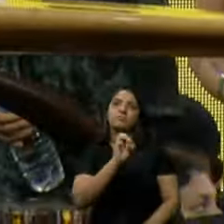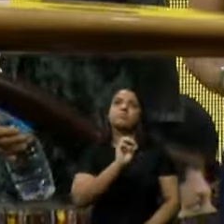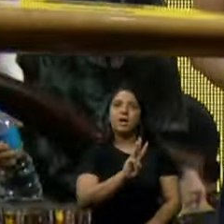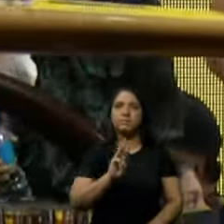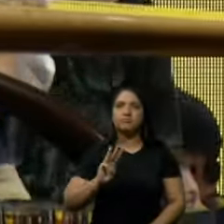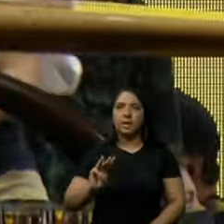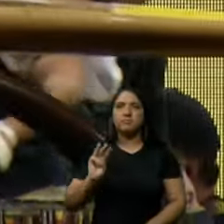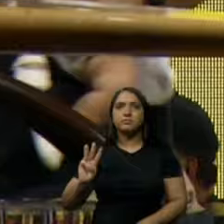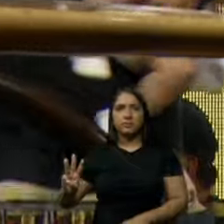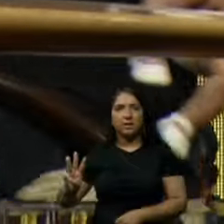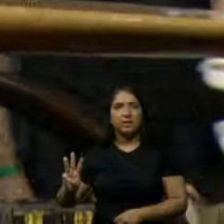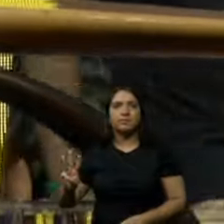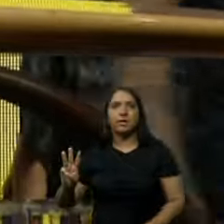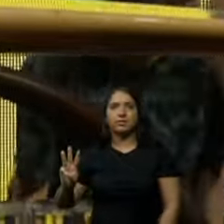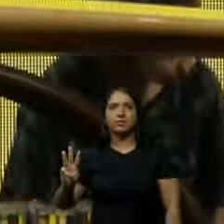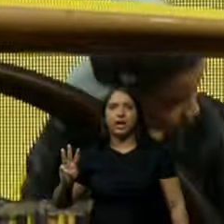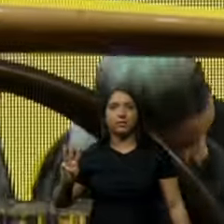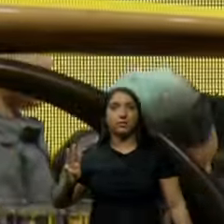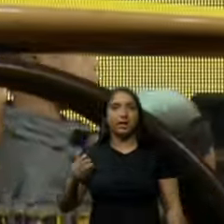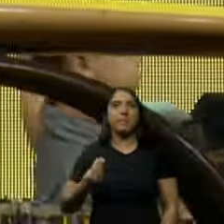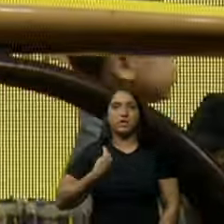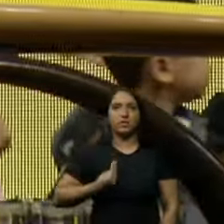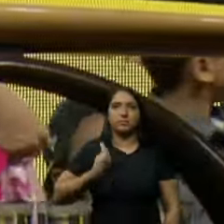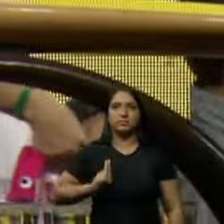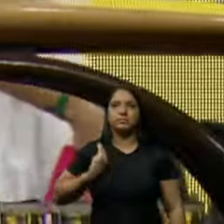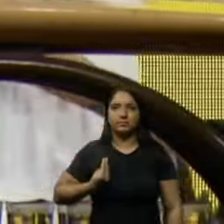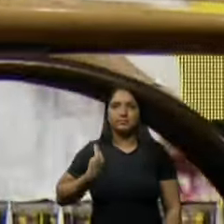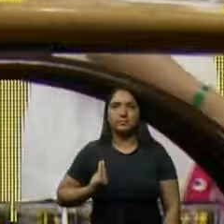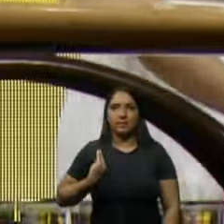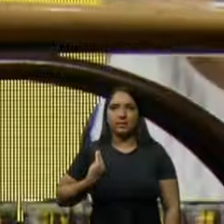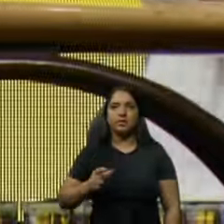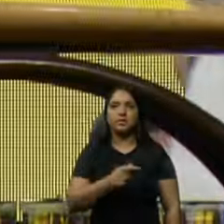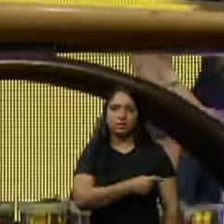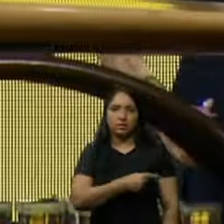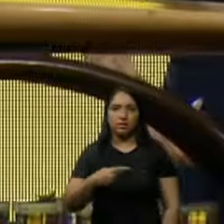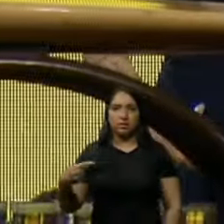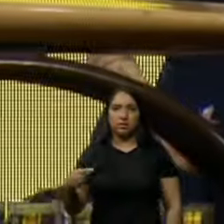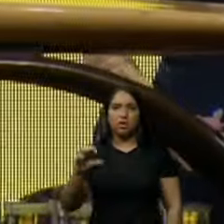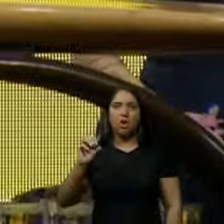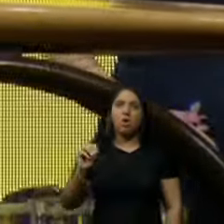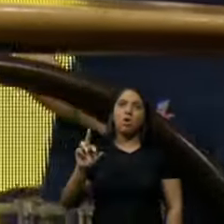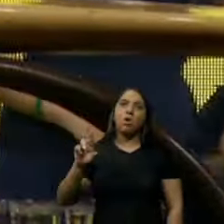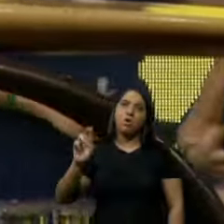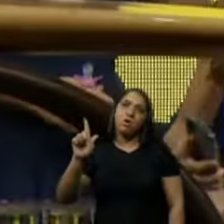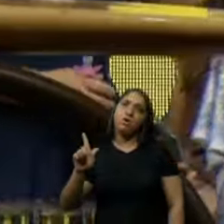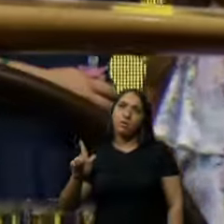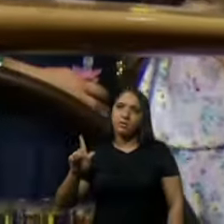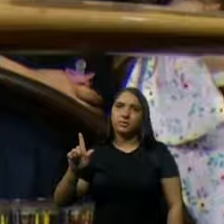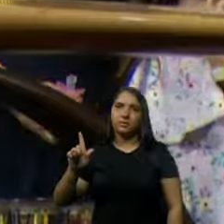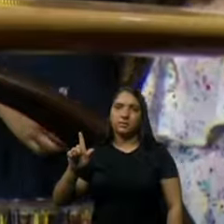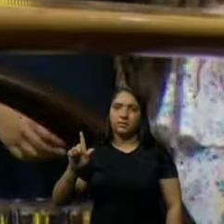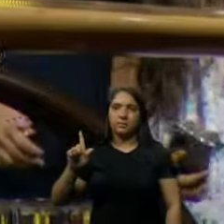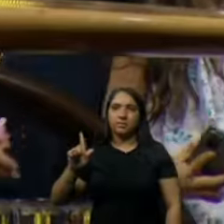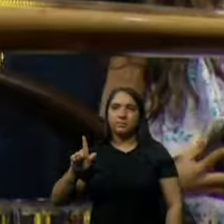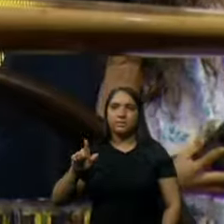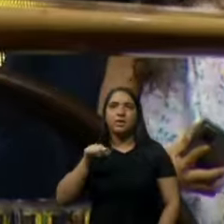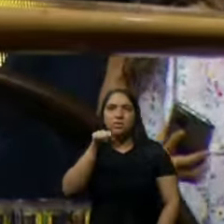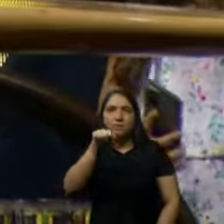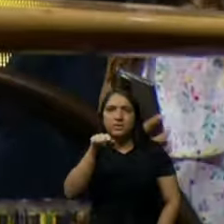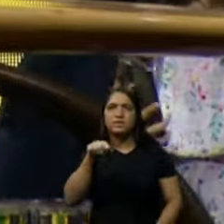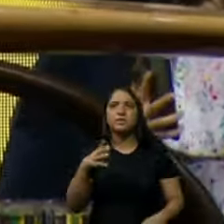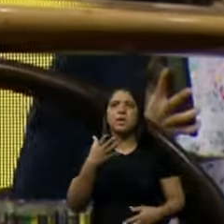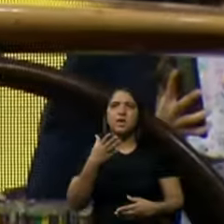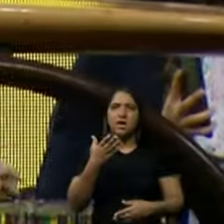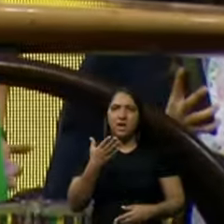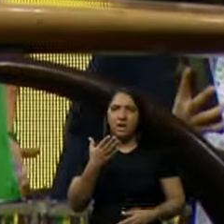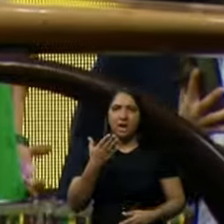África. Org você apadrinha uma criança e se torna responsável pela educação pela alfabetização dela hoje